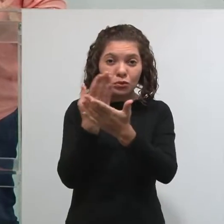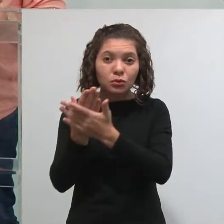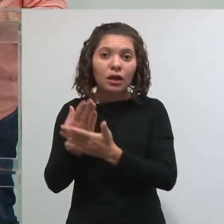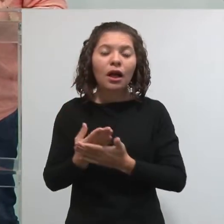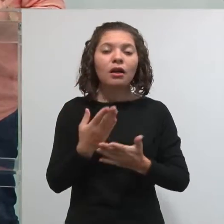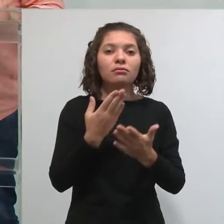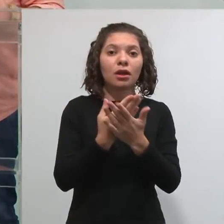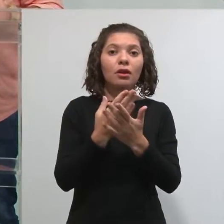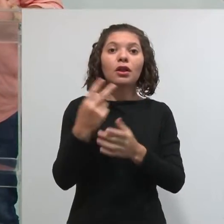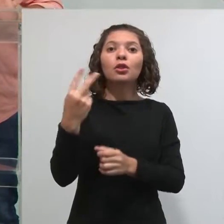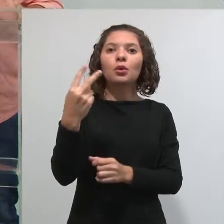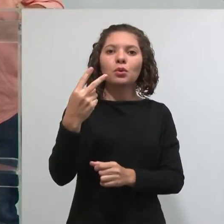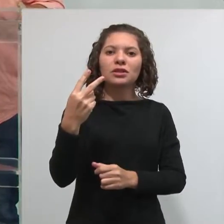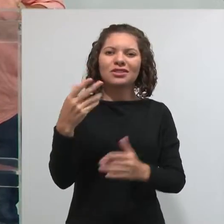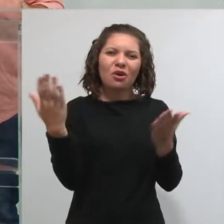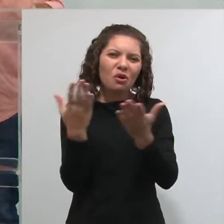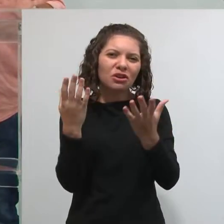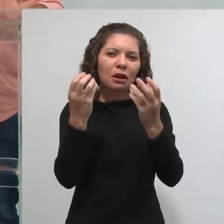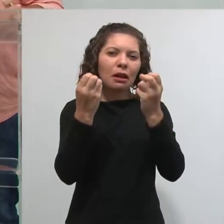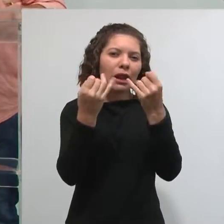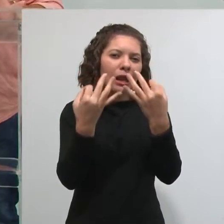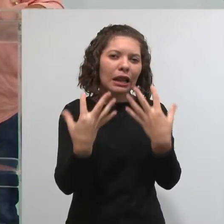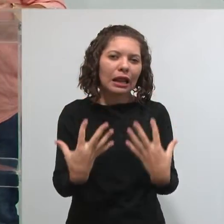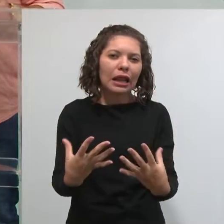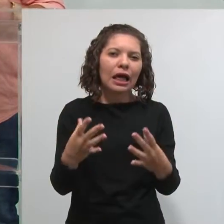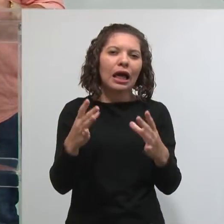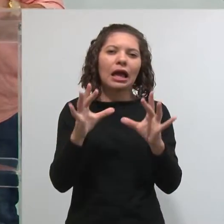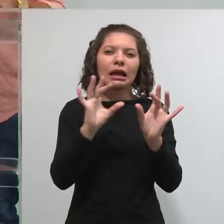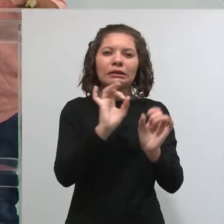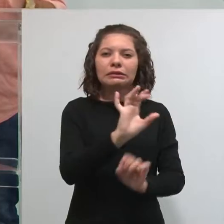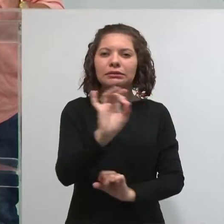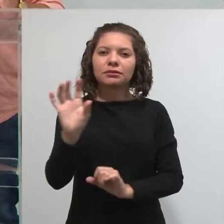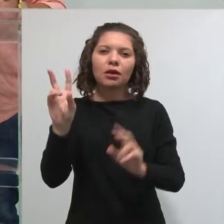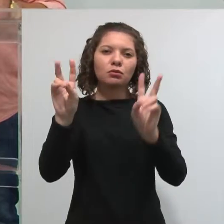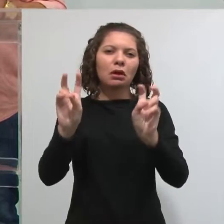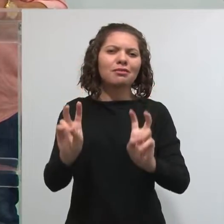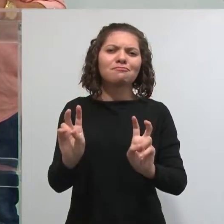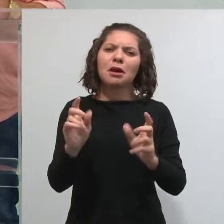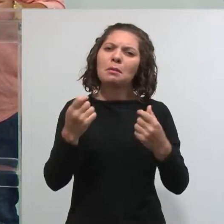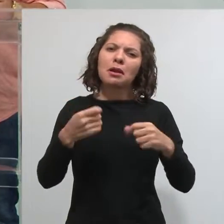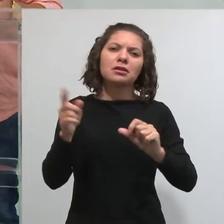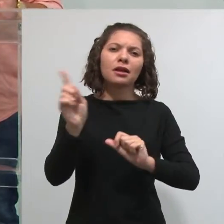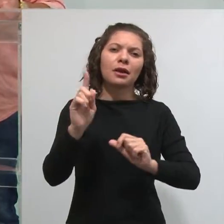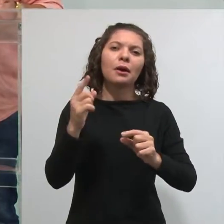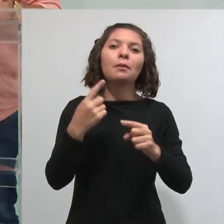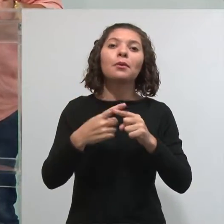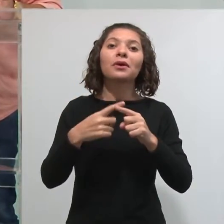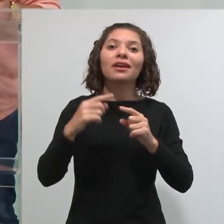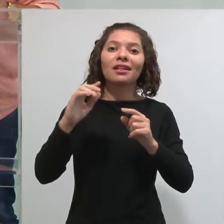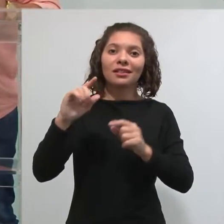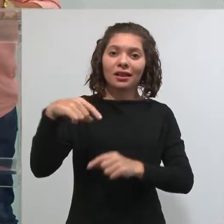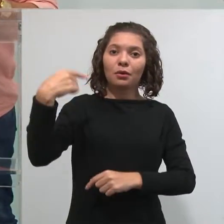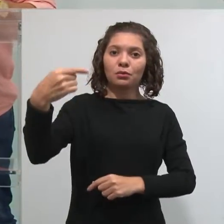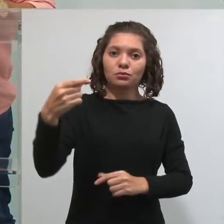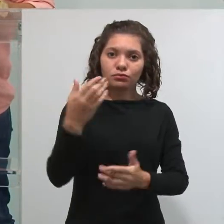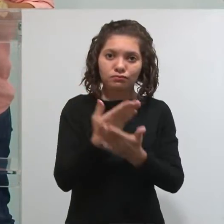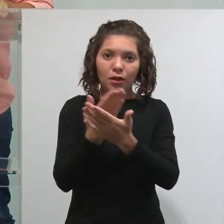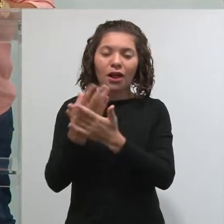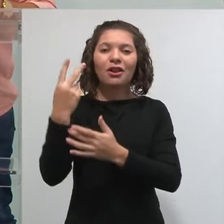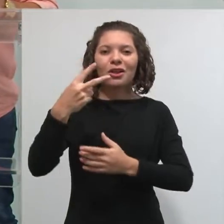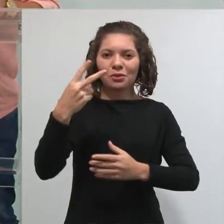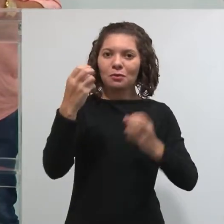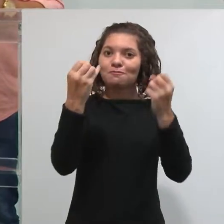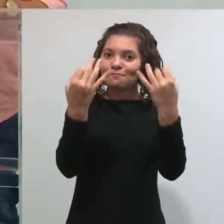ater muito a mencionar agora cada um dos conceitos, porque a gente vai ter um outro momento para isso. Tá? Mas esse